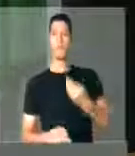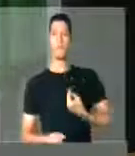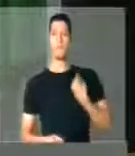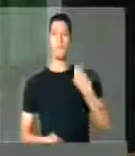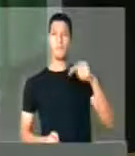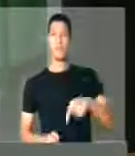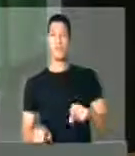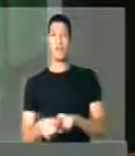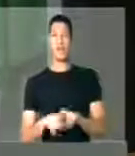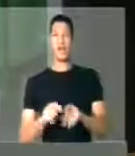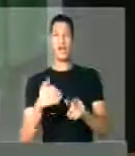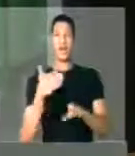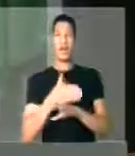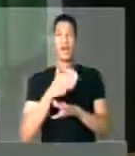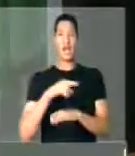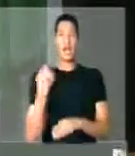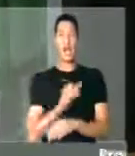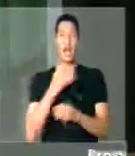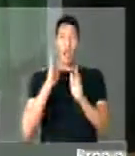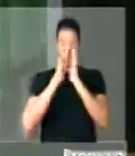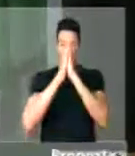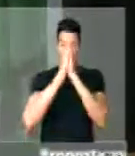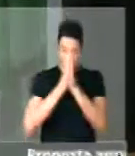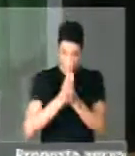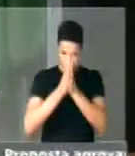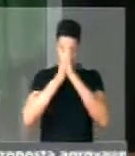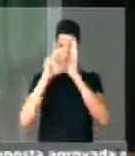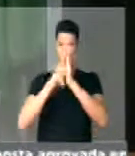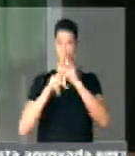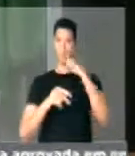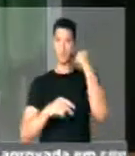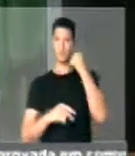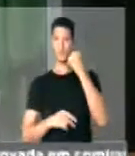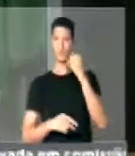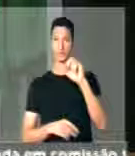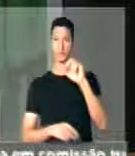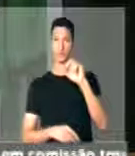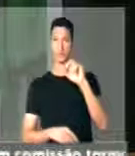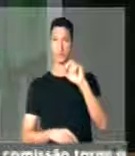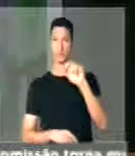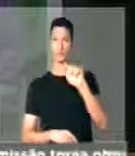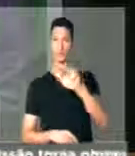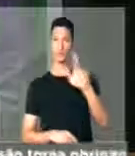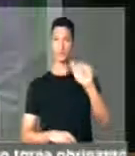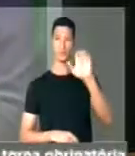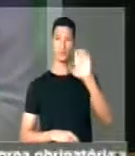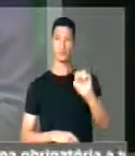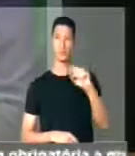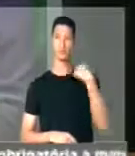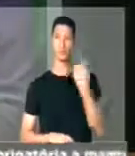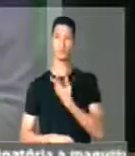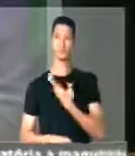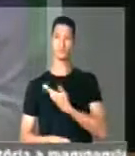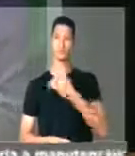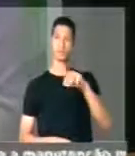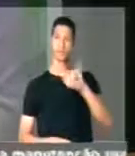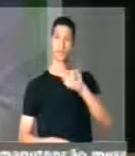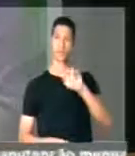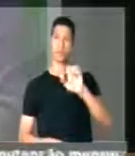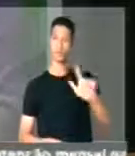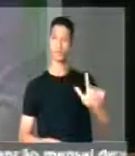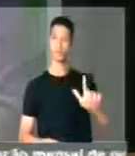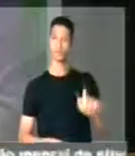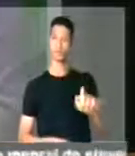estão participando dessa nossa reverência ao senador, ou ao nosso querido Miguel